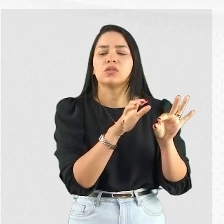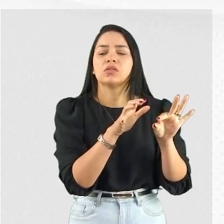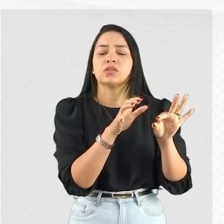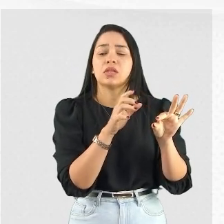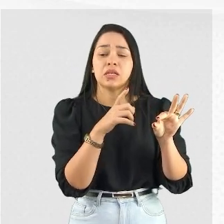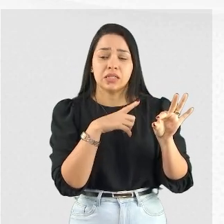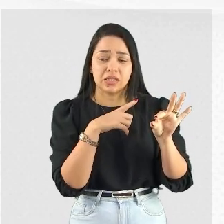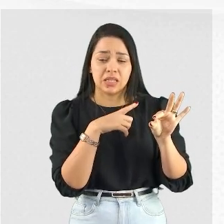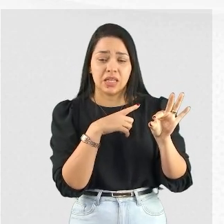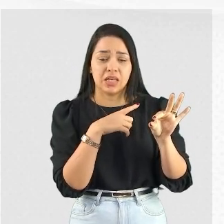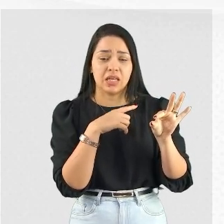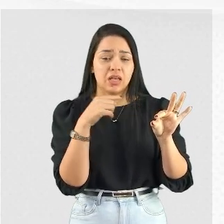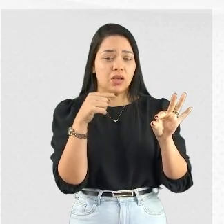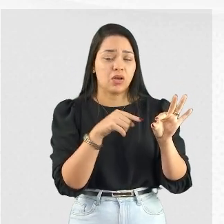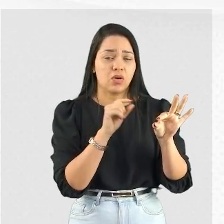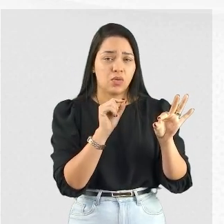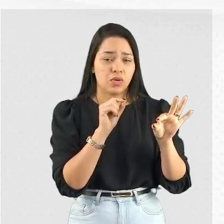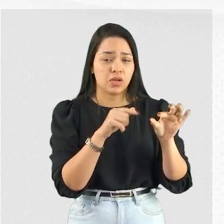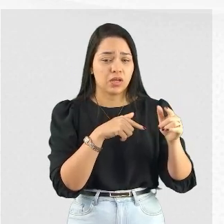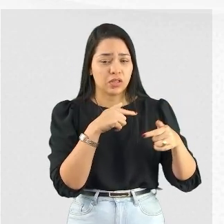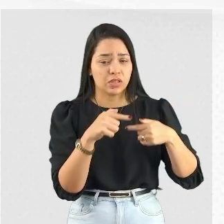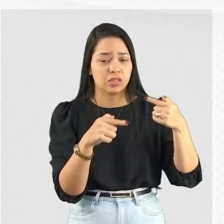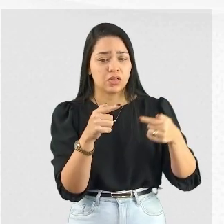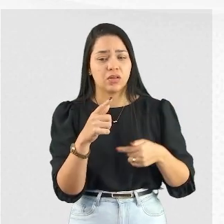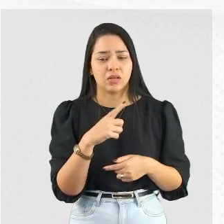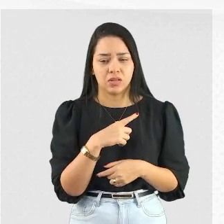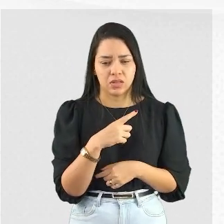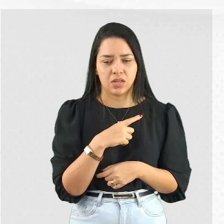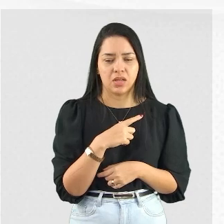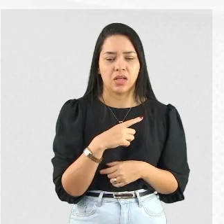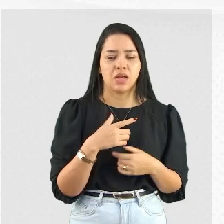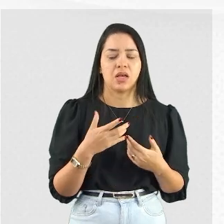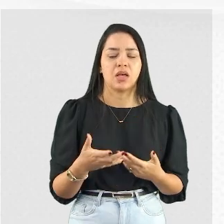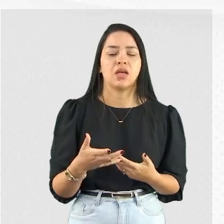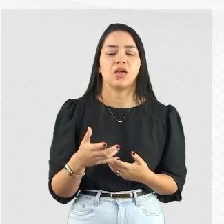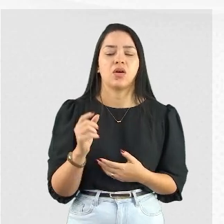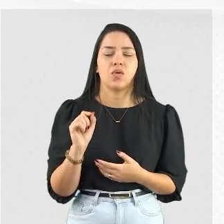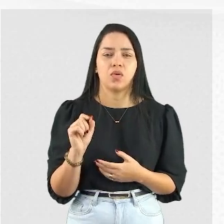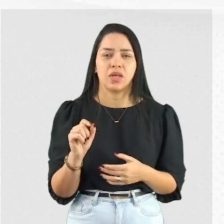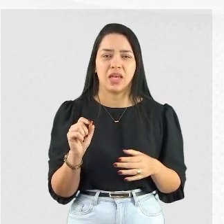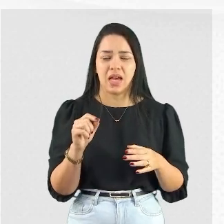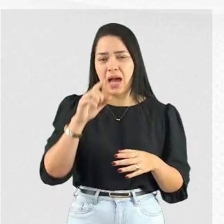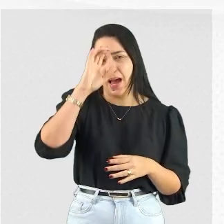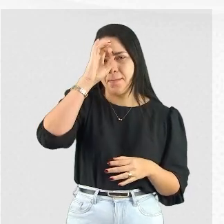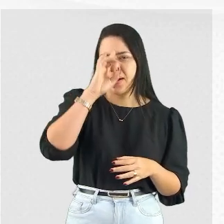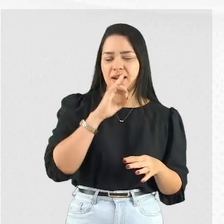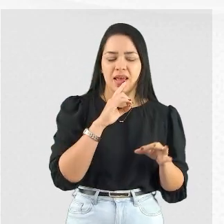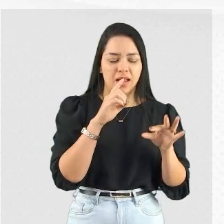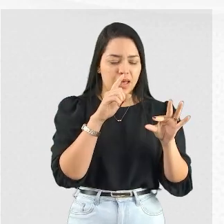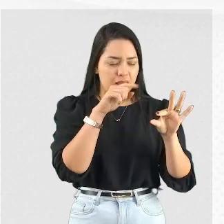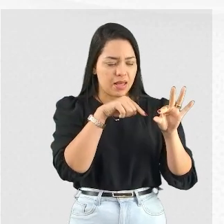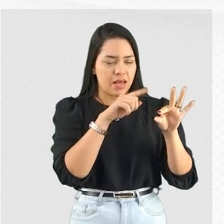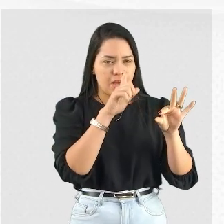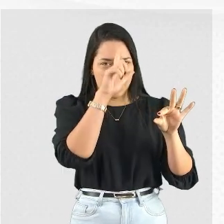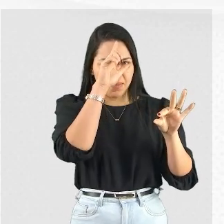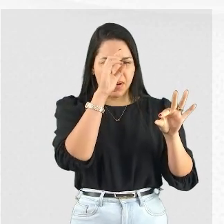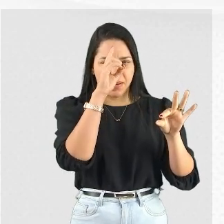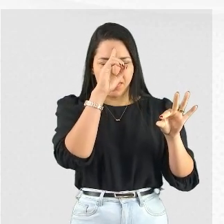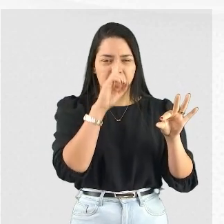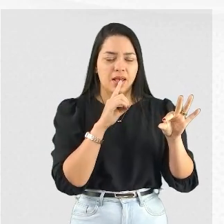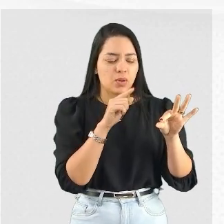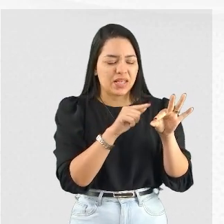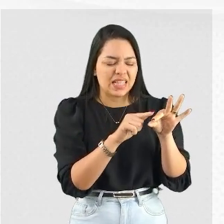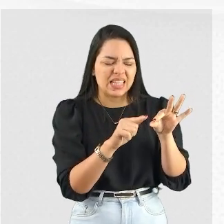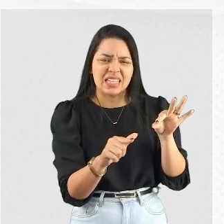na figura, se eu tenho a geração parental, onde eu tenho um indivíduo que é amarelo e liso, né, Vzão, Vzão,